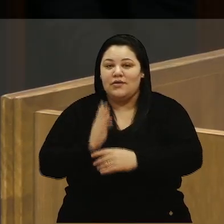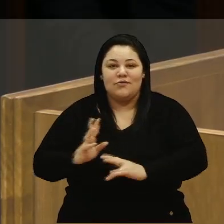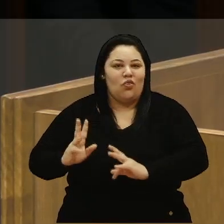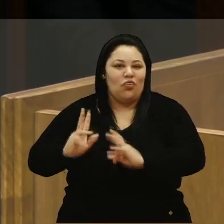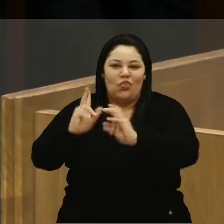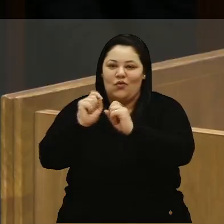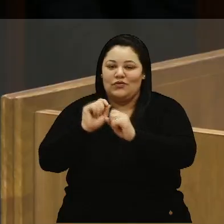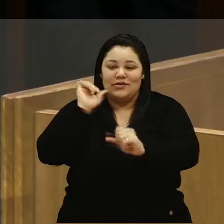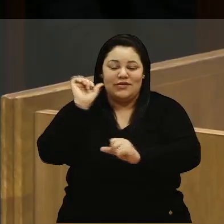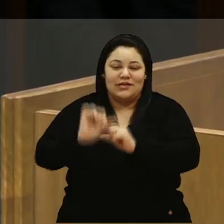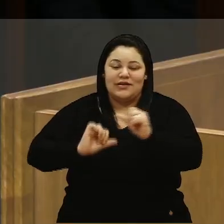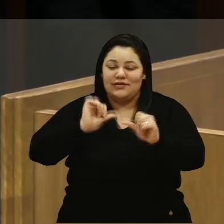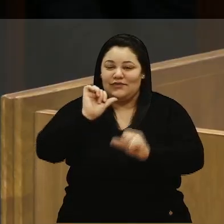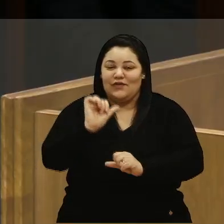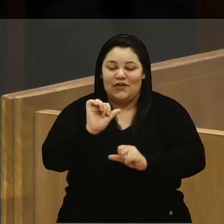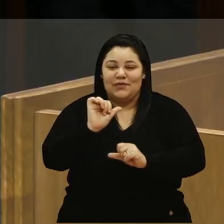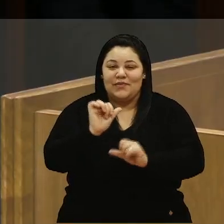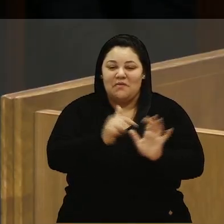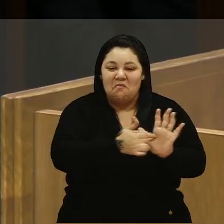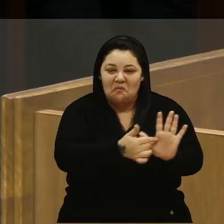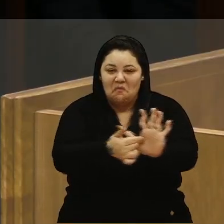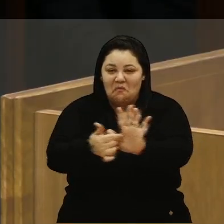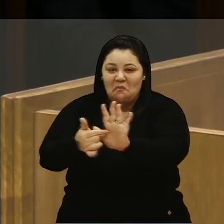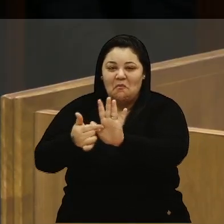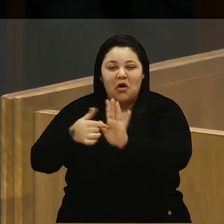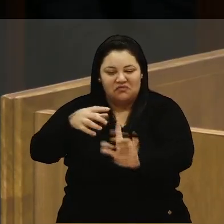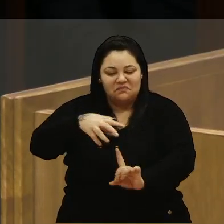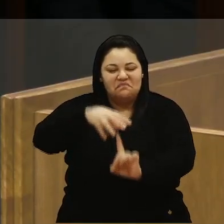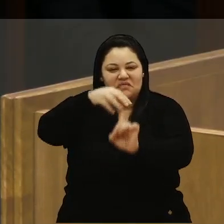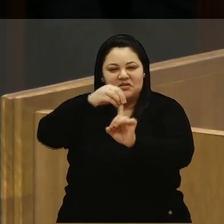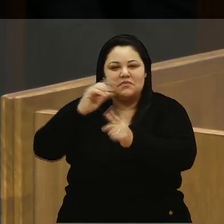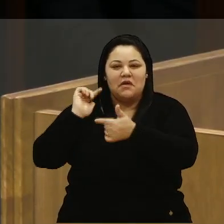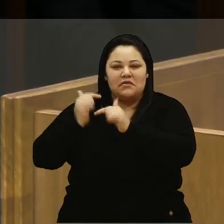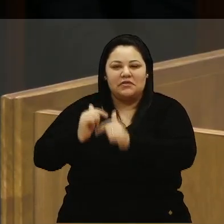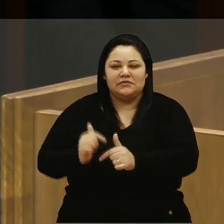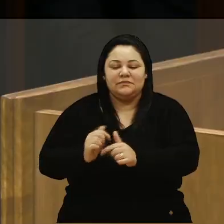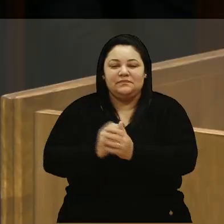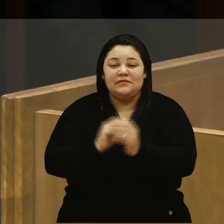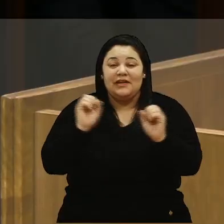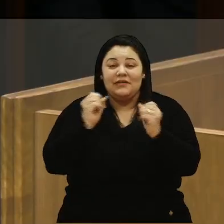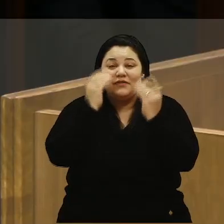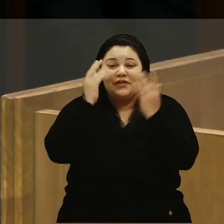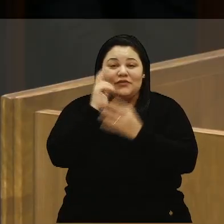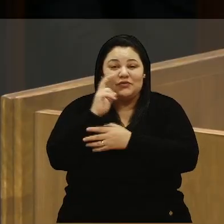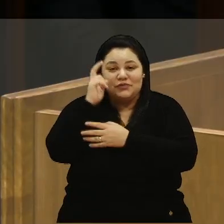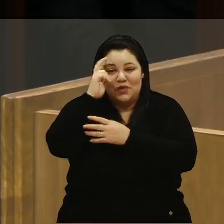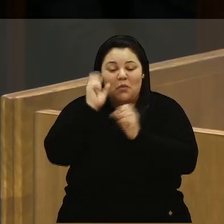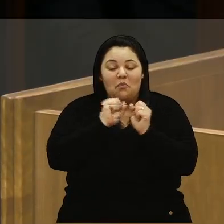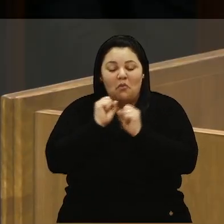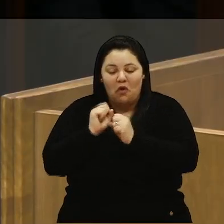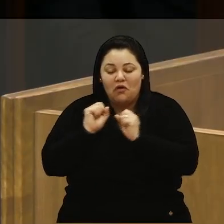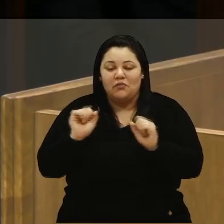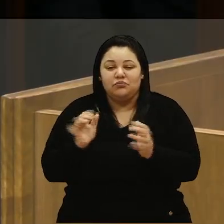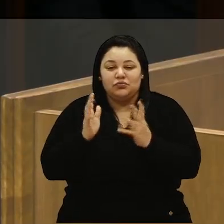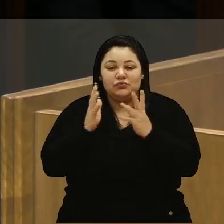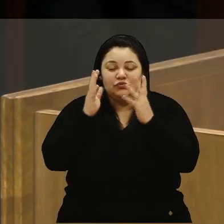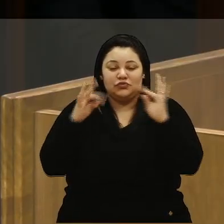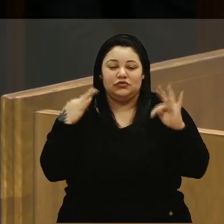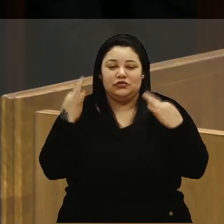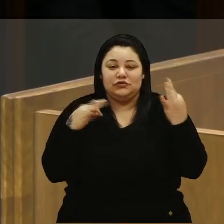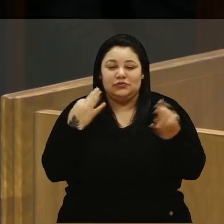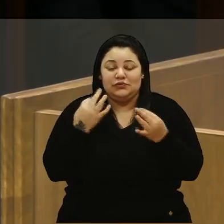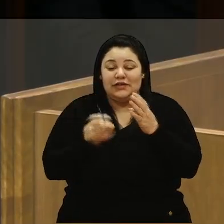se transforme em vitrine do tradicionalismo. Eventos culturais podem impulsionar o turismo, gerar emprego